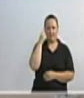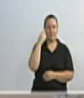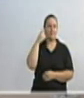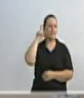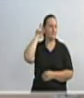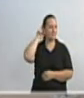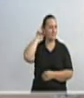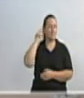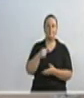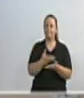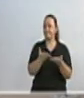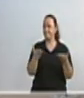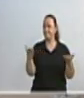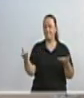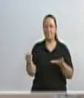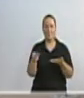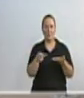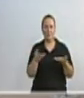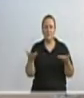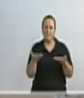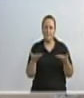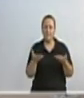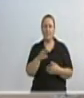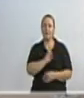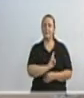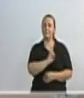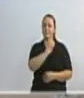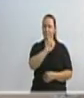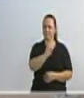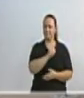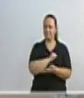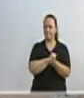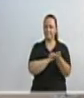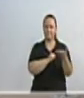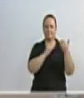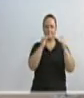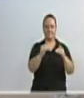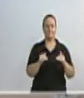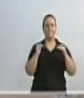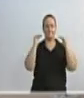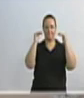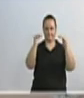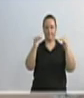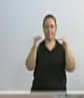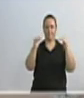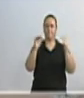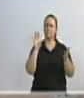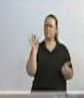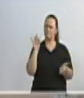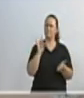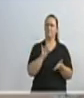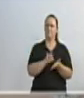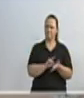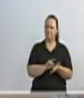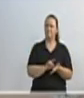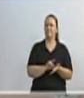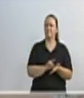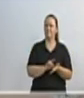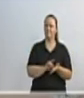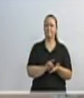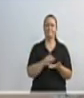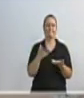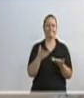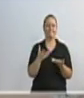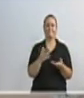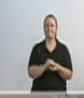Ietzmantel, senhores e senhoras convidados aqui representando as mais diversas autoridades. Eu quero dizer para vocês que não há